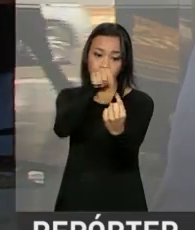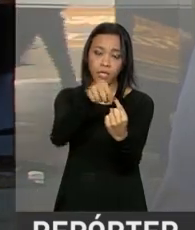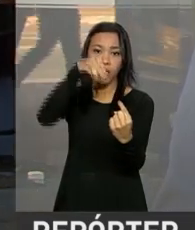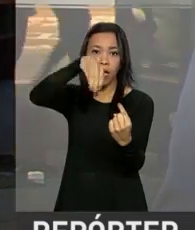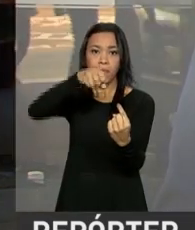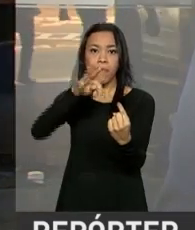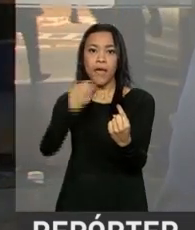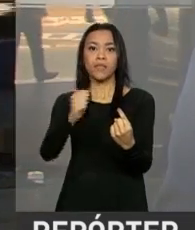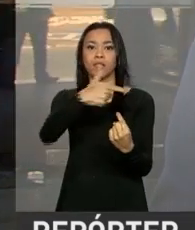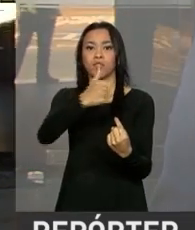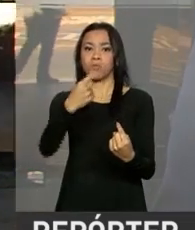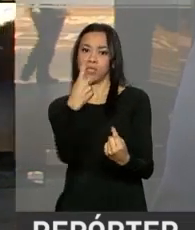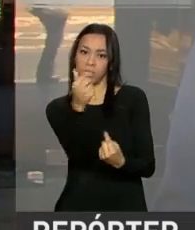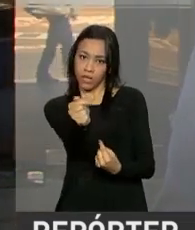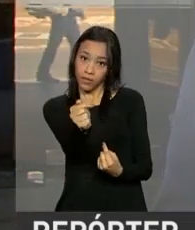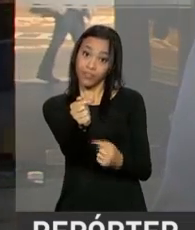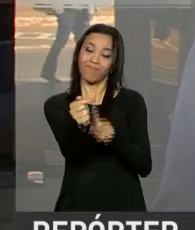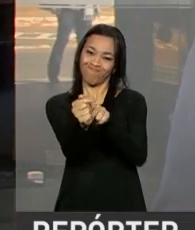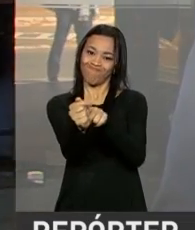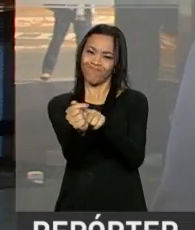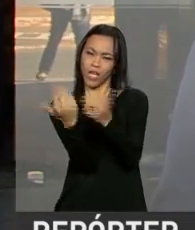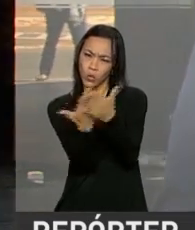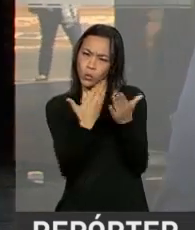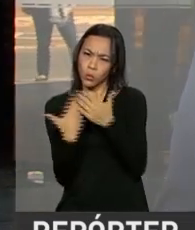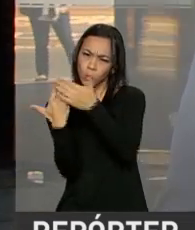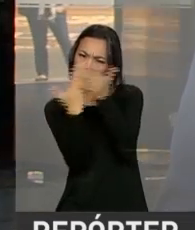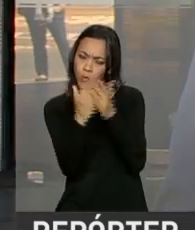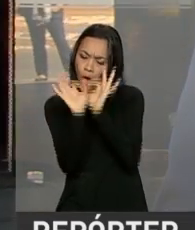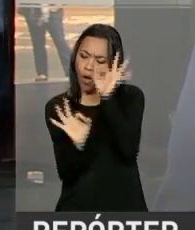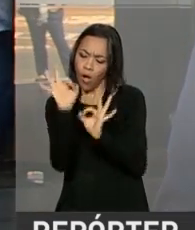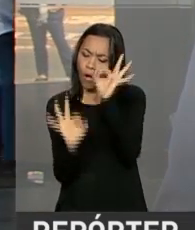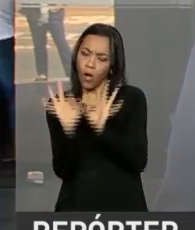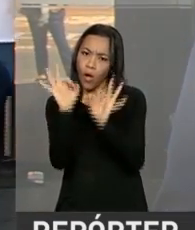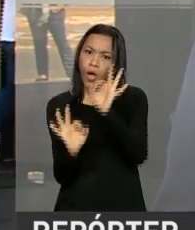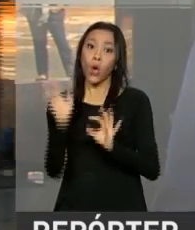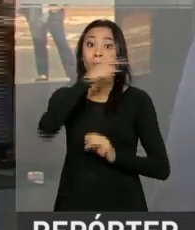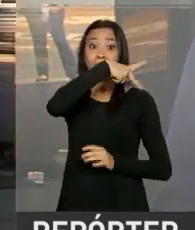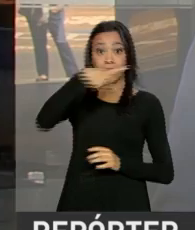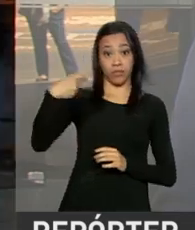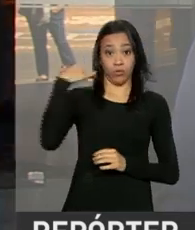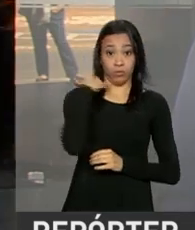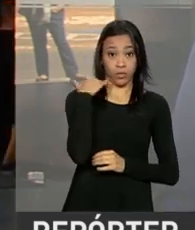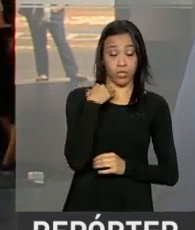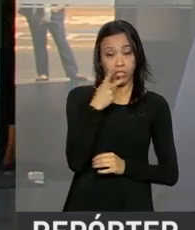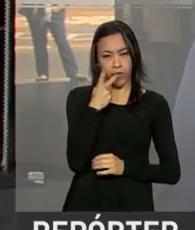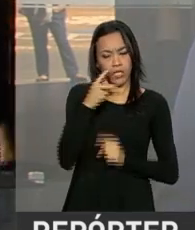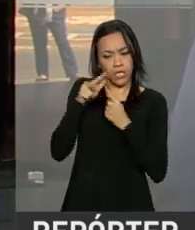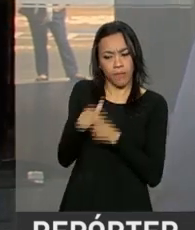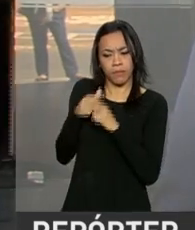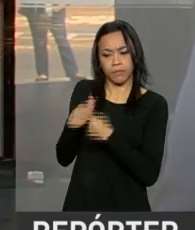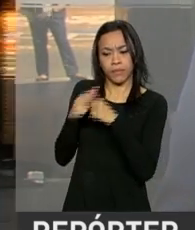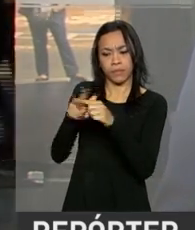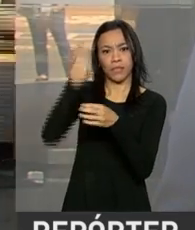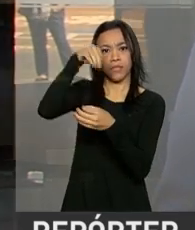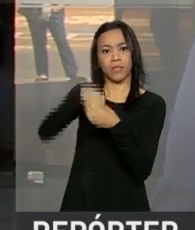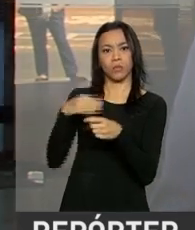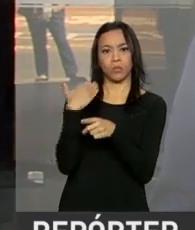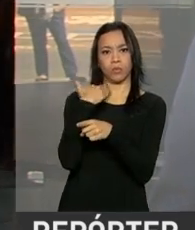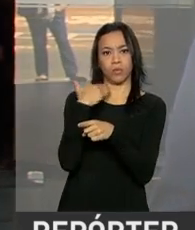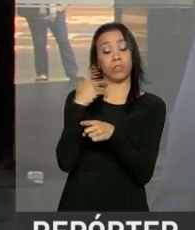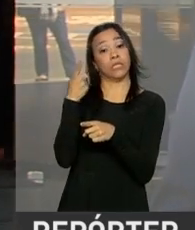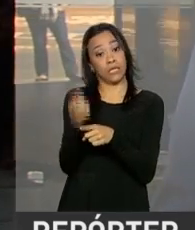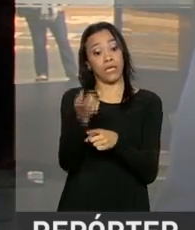em 2017 estão sendo criadas. Ilan Goldfein destacou que têm sido feitos ajustes internos e que a